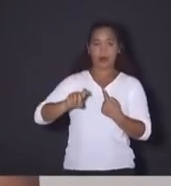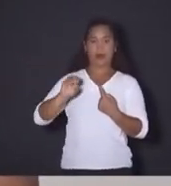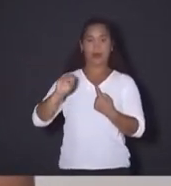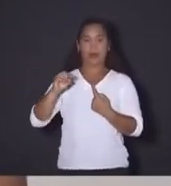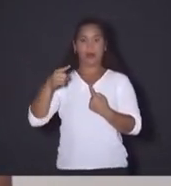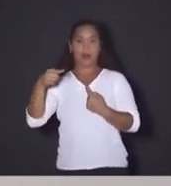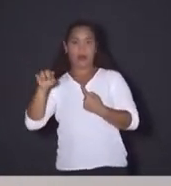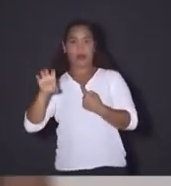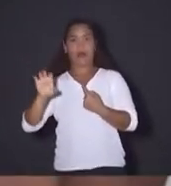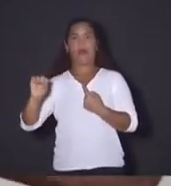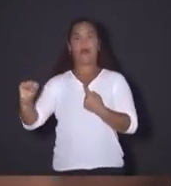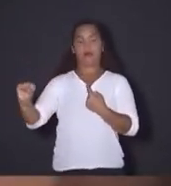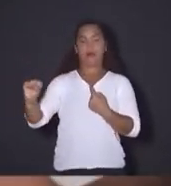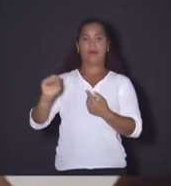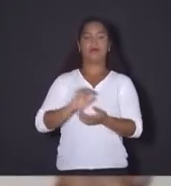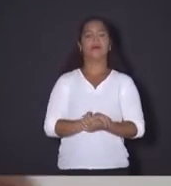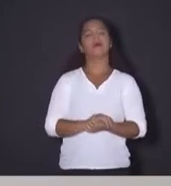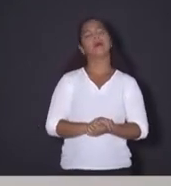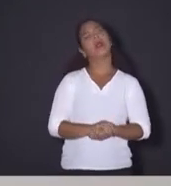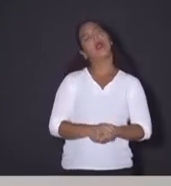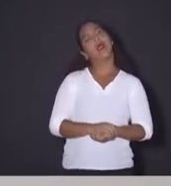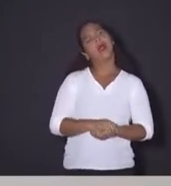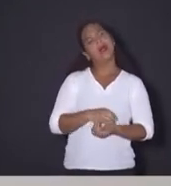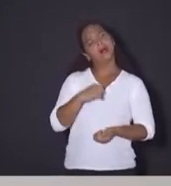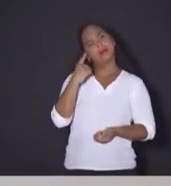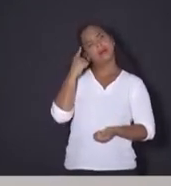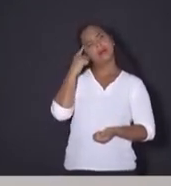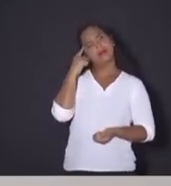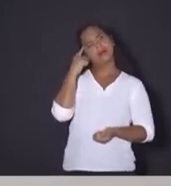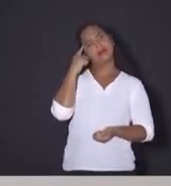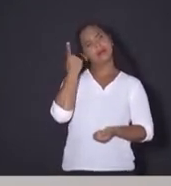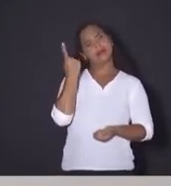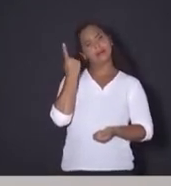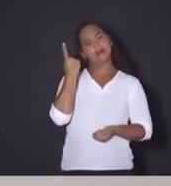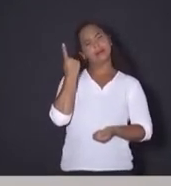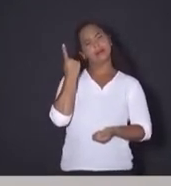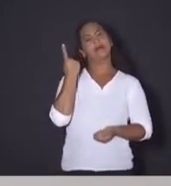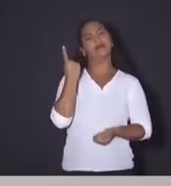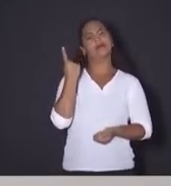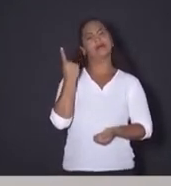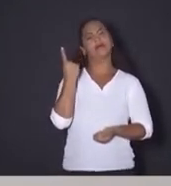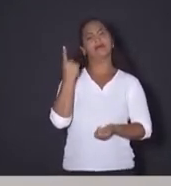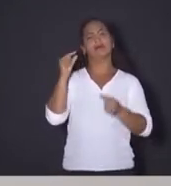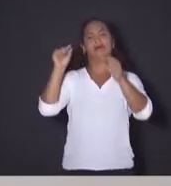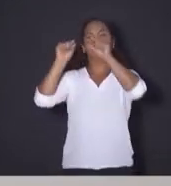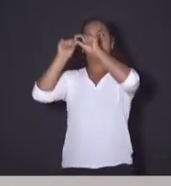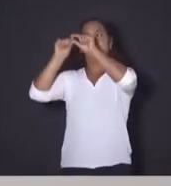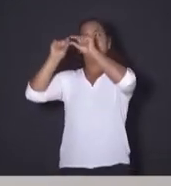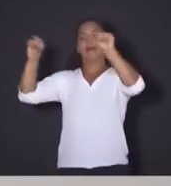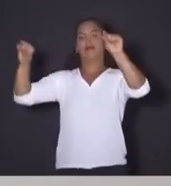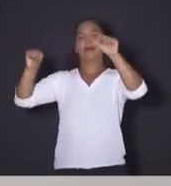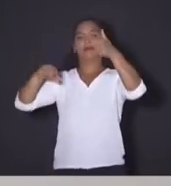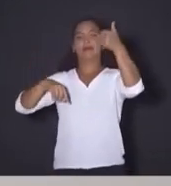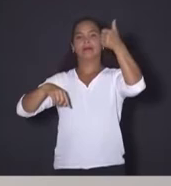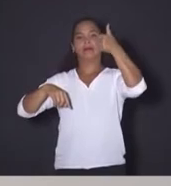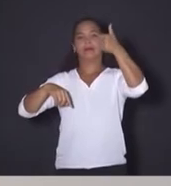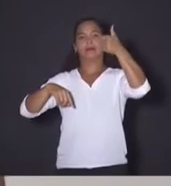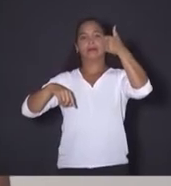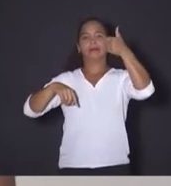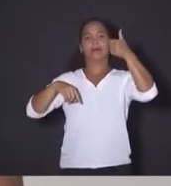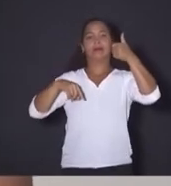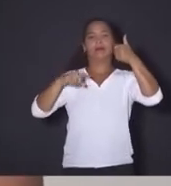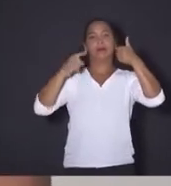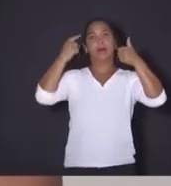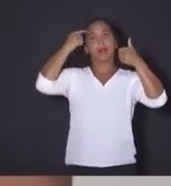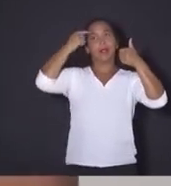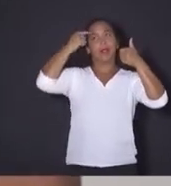resposta a primeira mensagem eu confirmei o que estava escrito na primeira mensagem conexões mentais